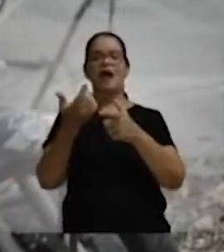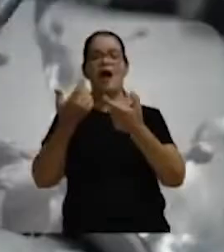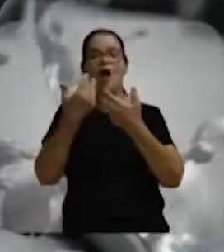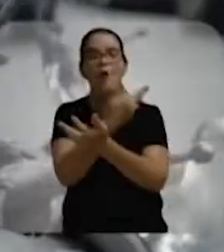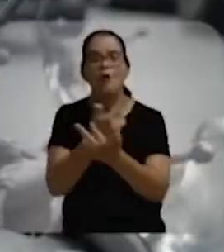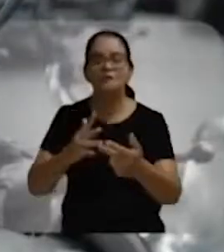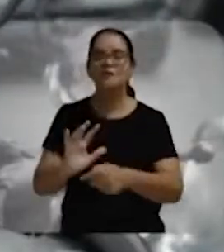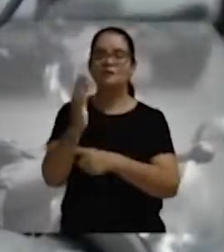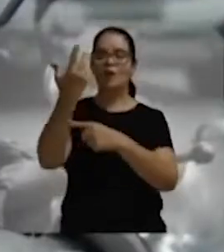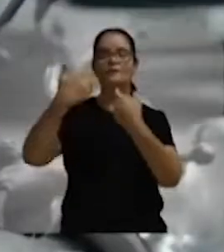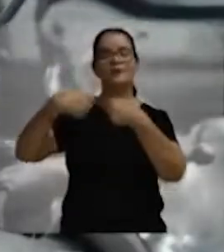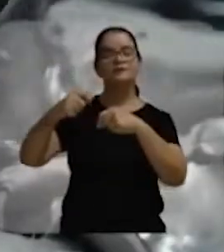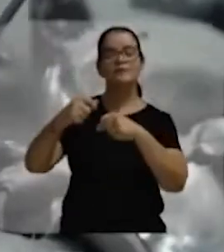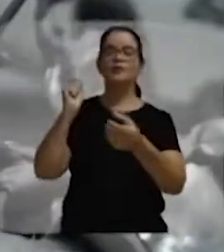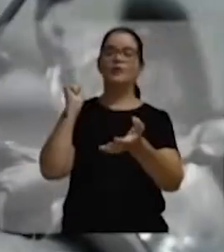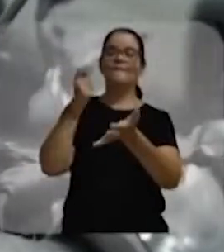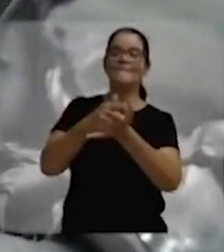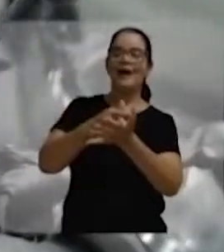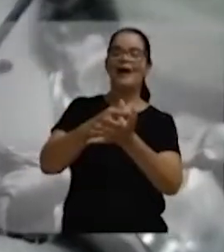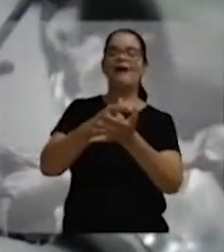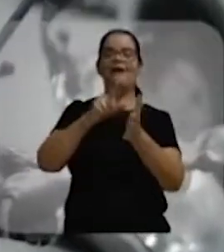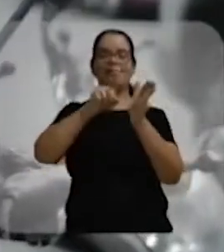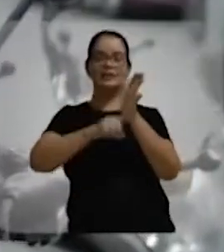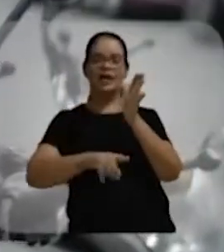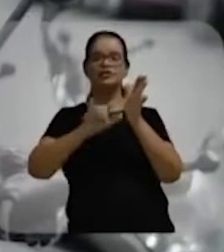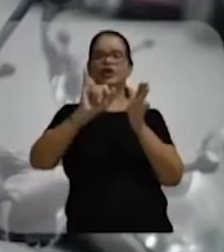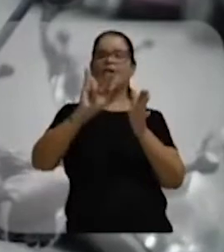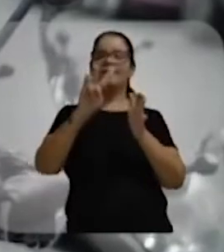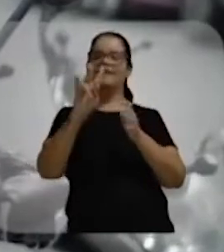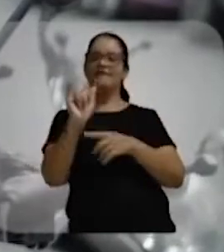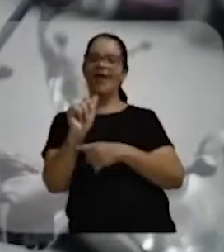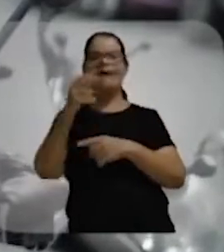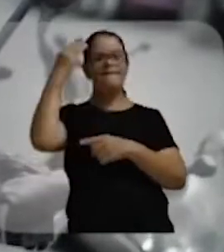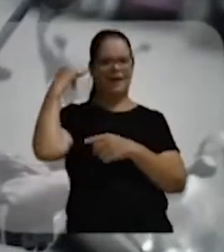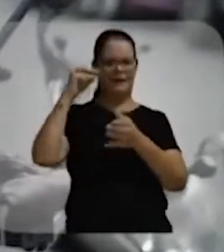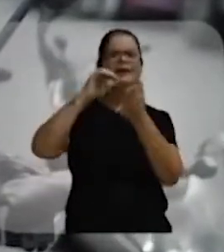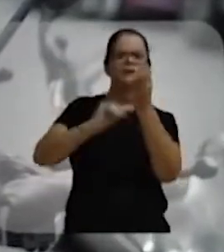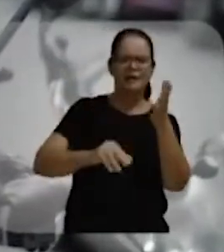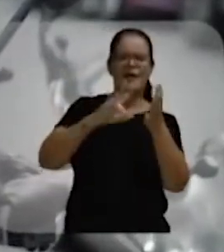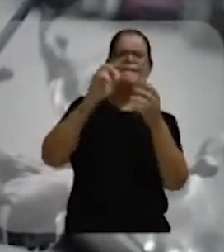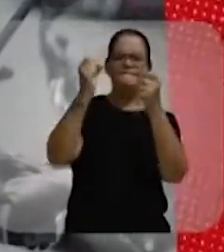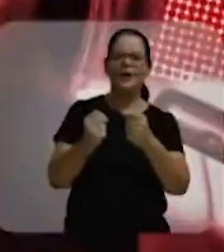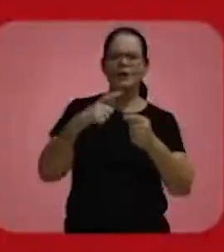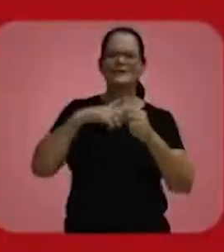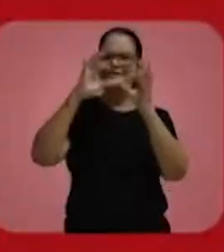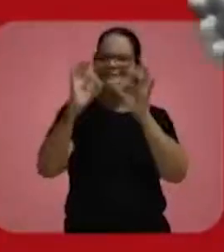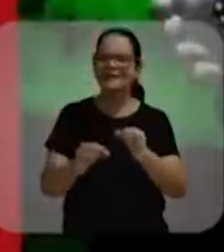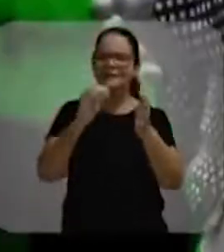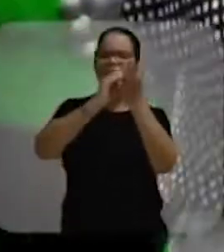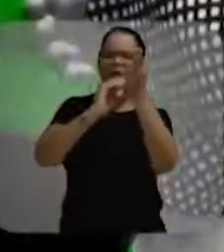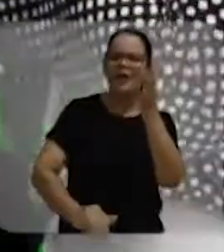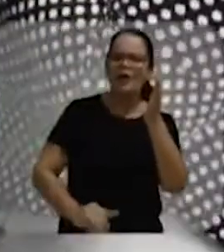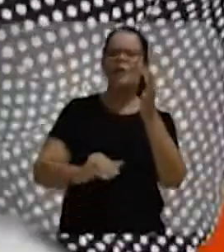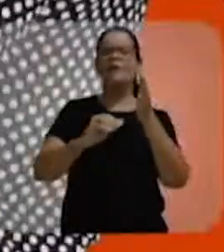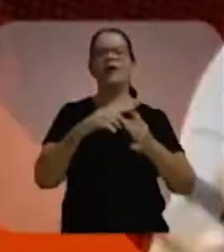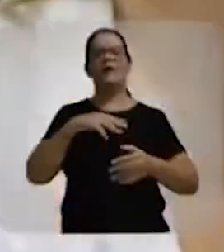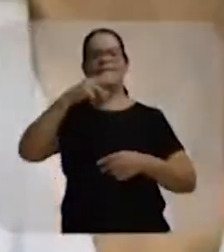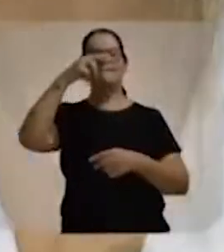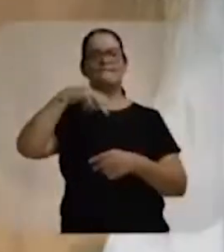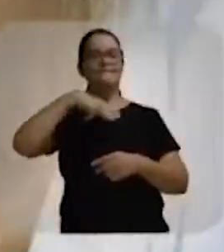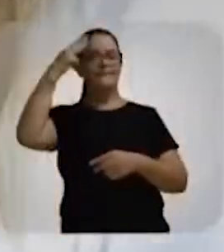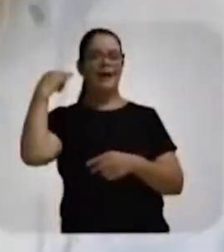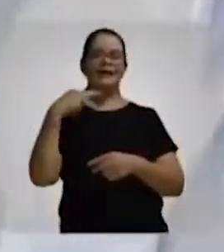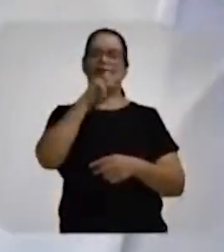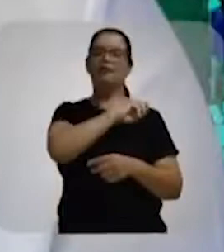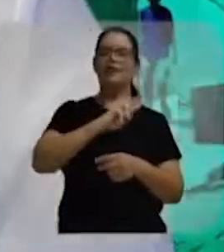uma moto. A gente paga uma taxa de IPVA que Marília vai tirar. Pode ter certeza que ela vai derrubar. Marília Reis foi vereadora